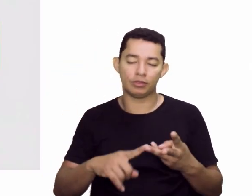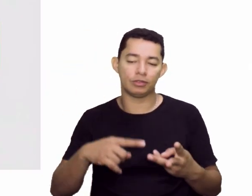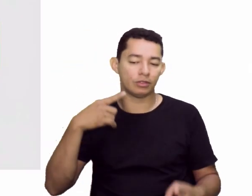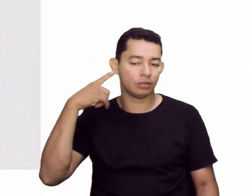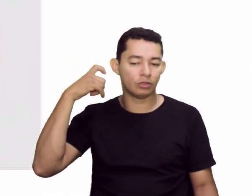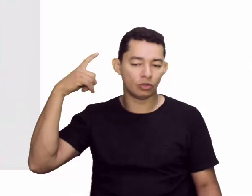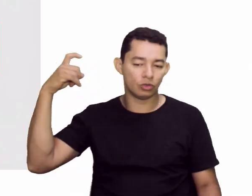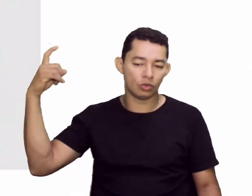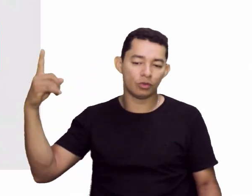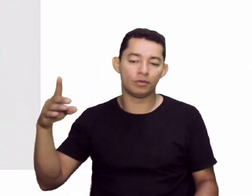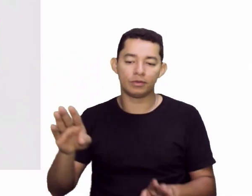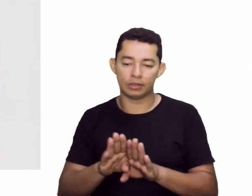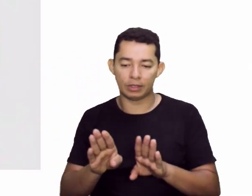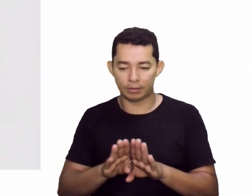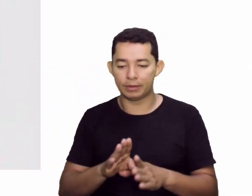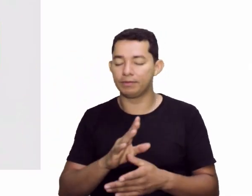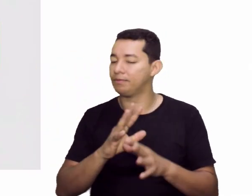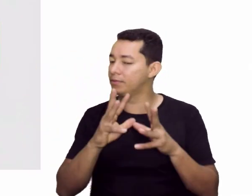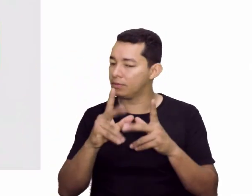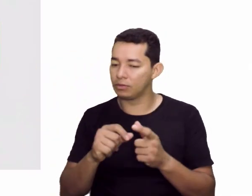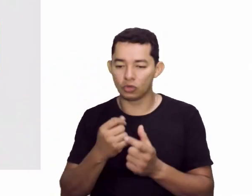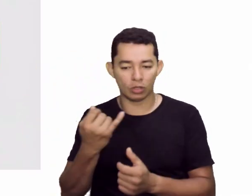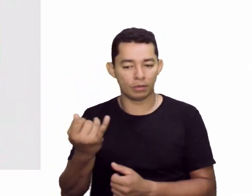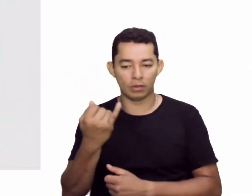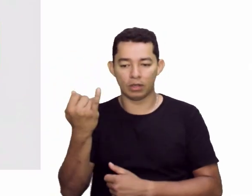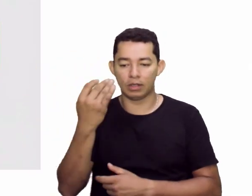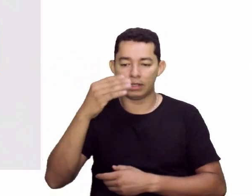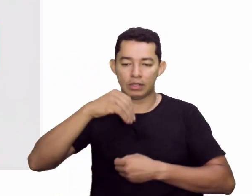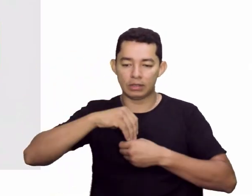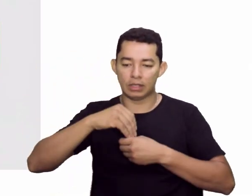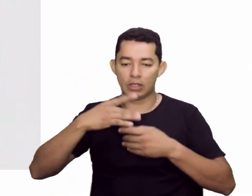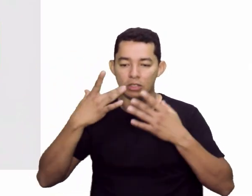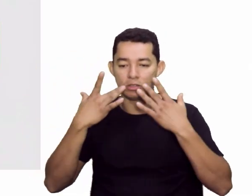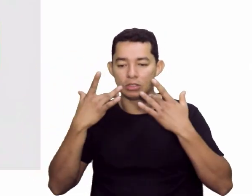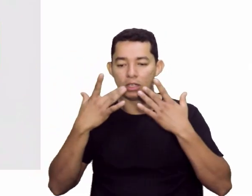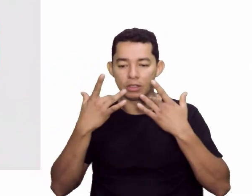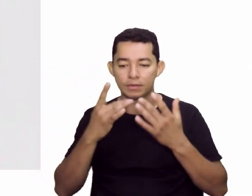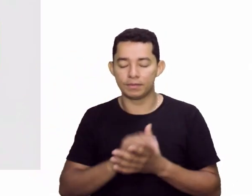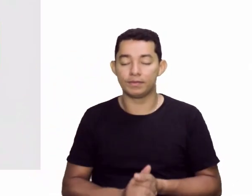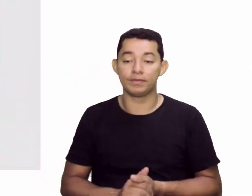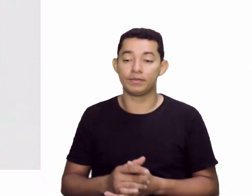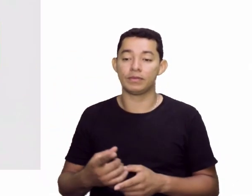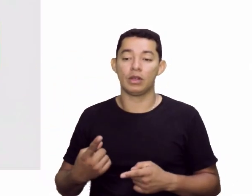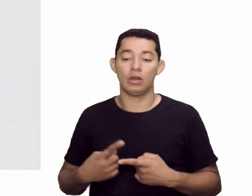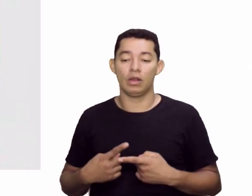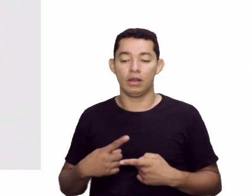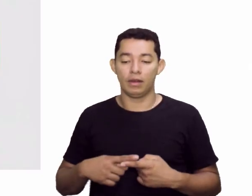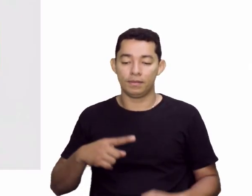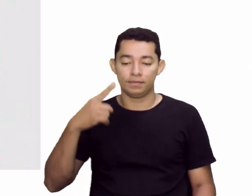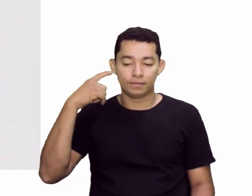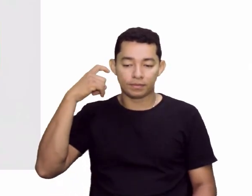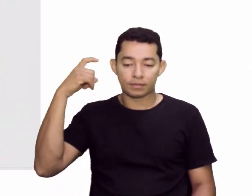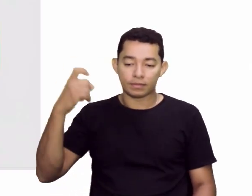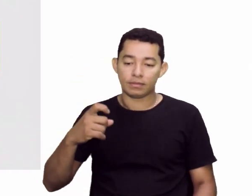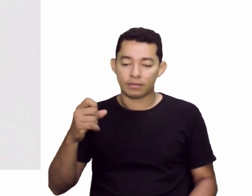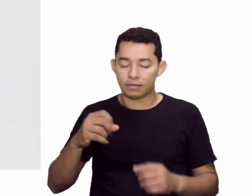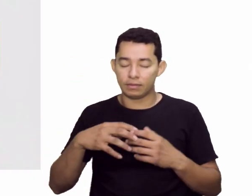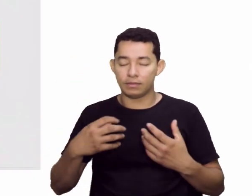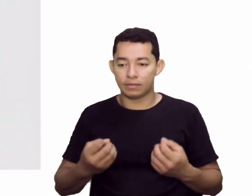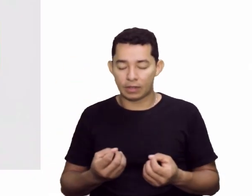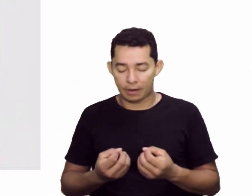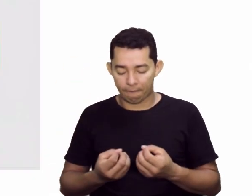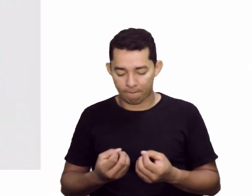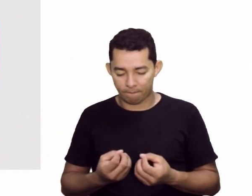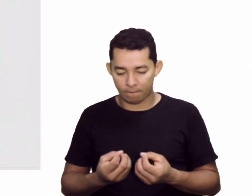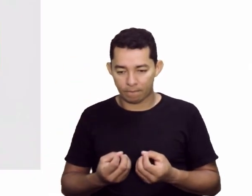é importante e o som, então, nem se fala, tá? Porque o som, ele vai criar momentos de suspense,